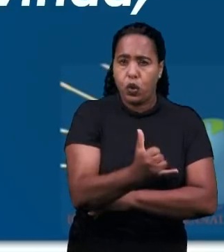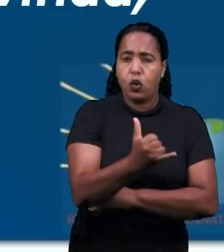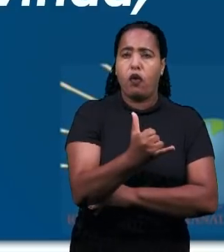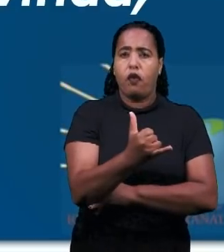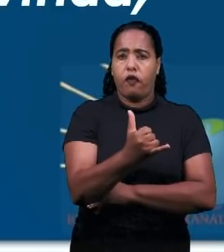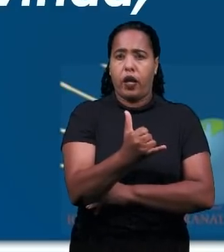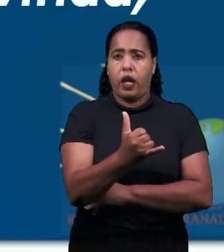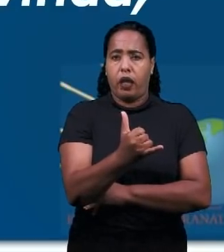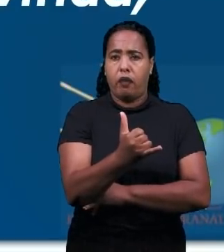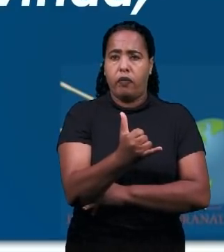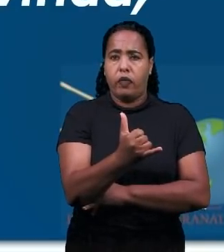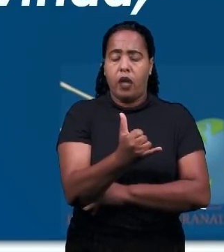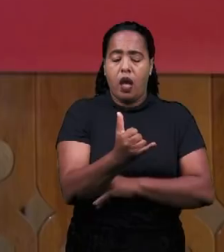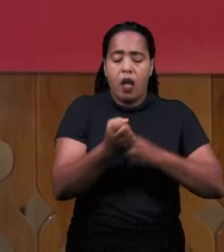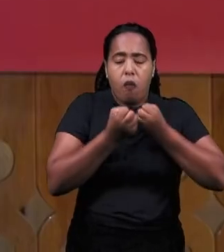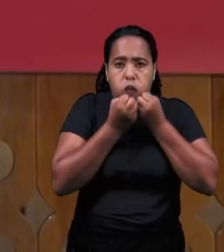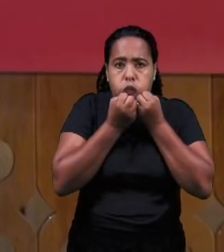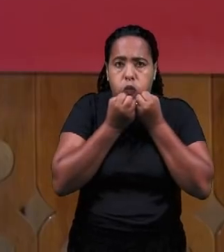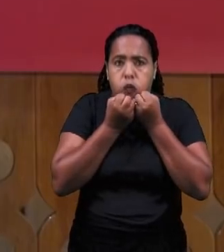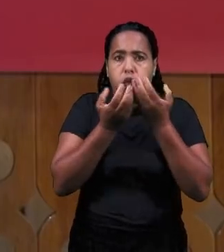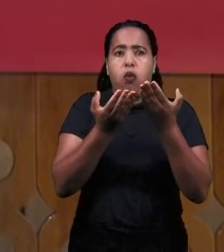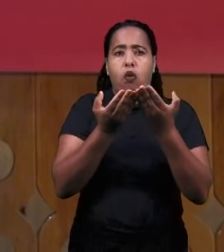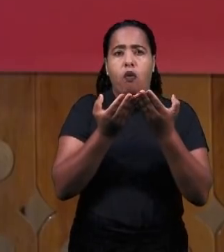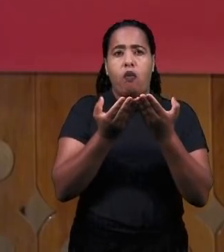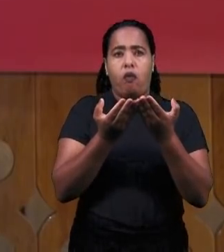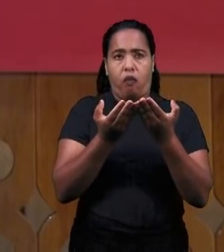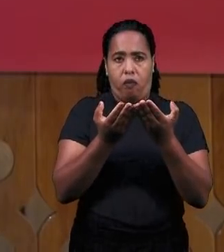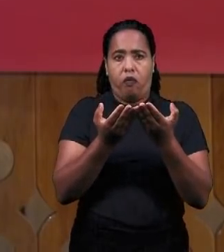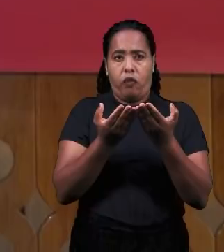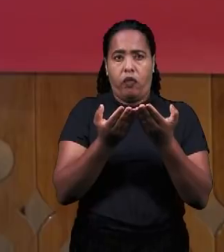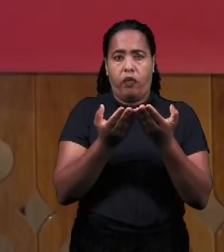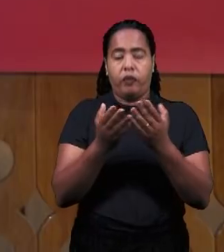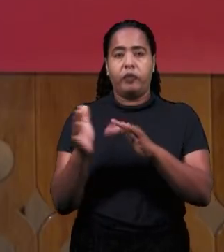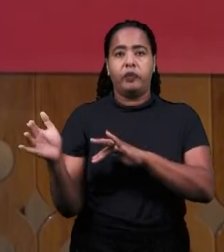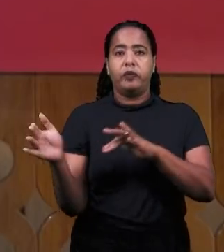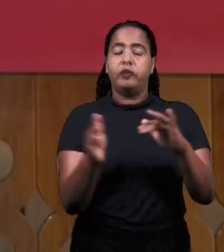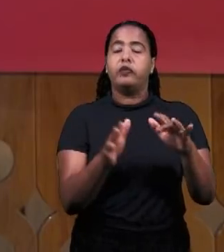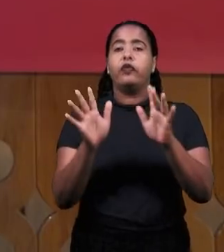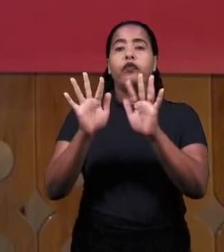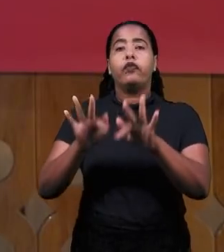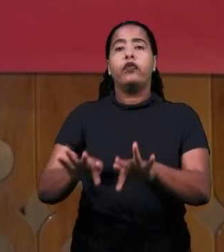só quero terminar falando sobre uma coisinha, senão o tempo está chegando no fim. Sobre